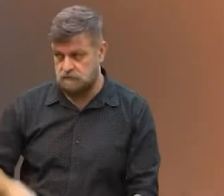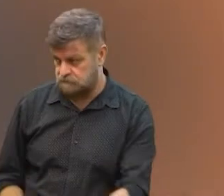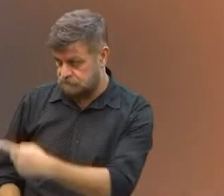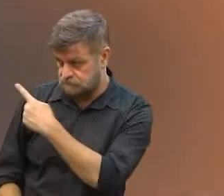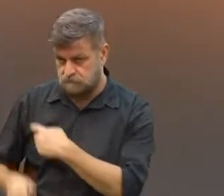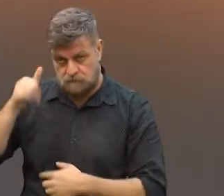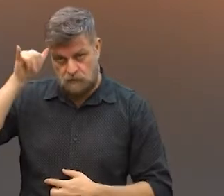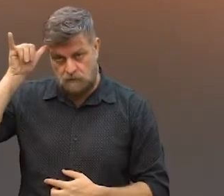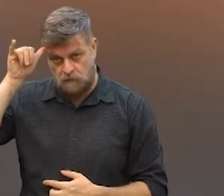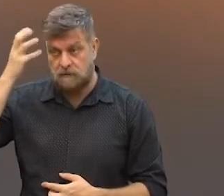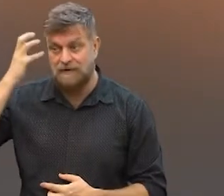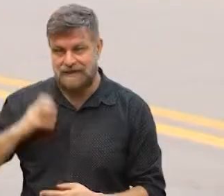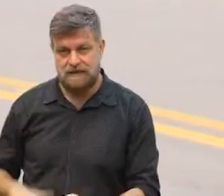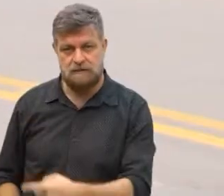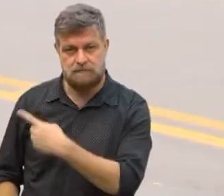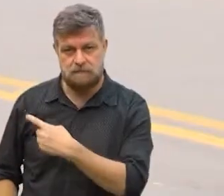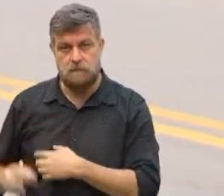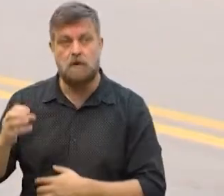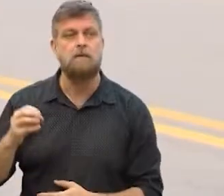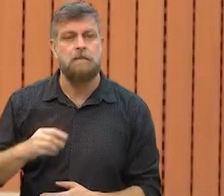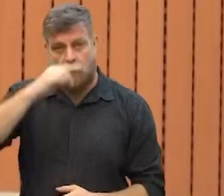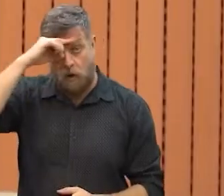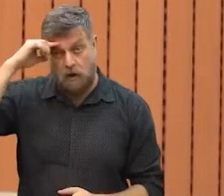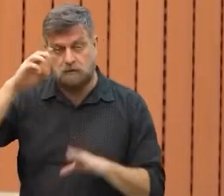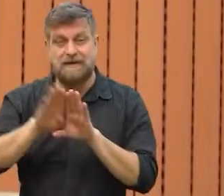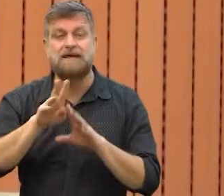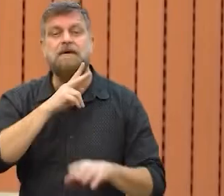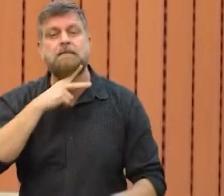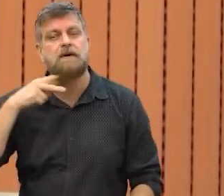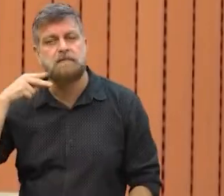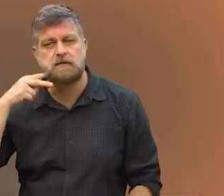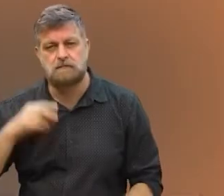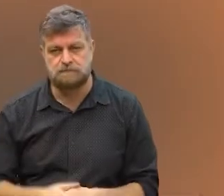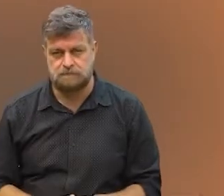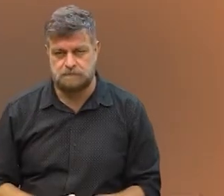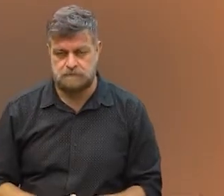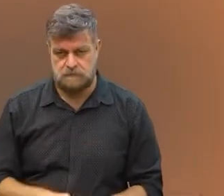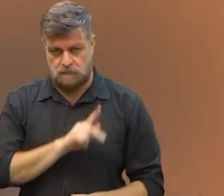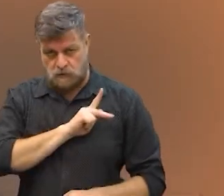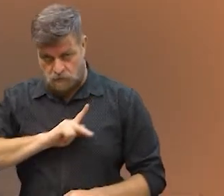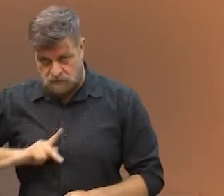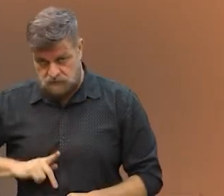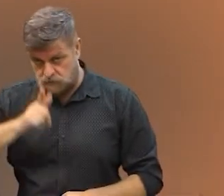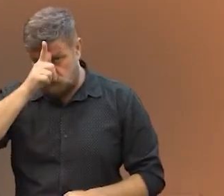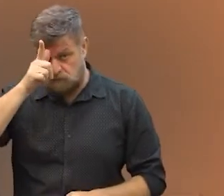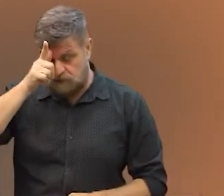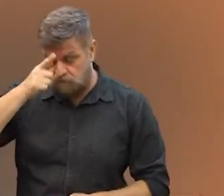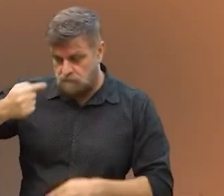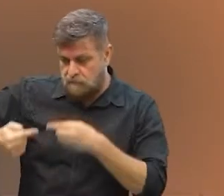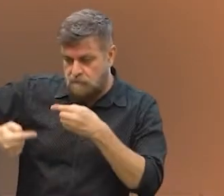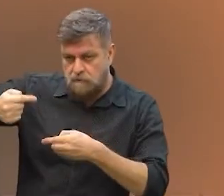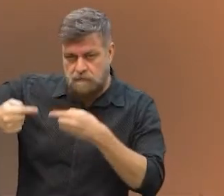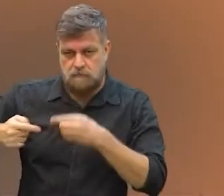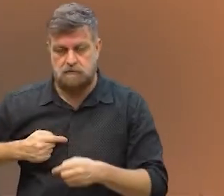Paulo Búfalo, Guida Calisto, Otto Alejandro e Permínio Monteiro. O presidente da comissão comentou